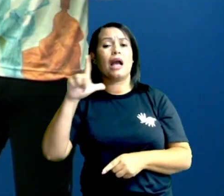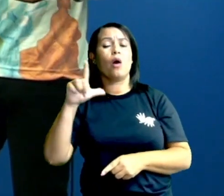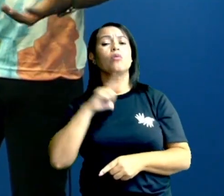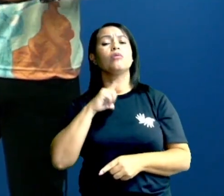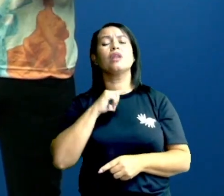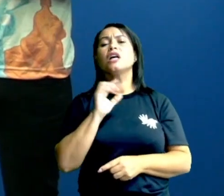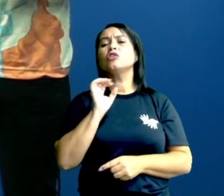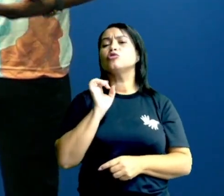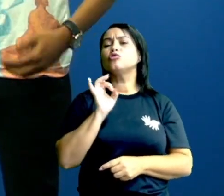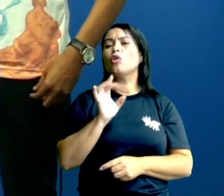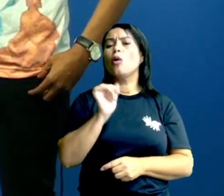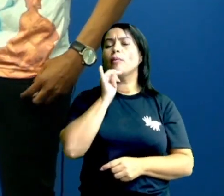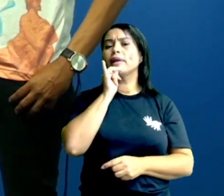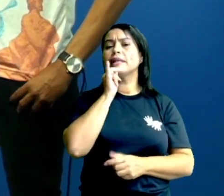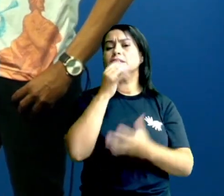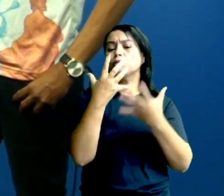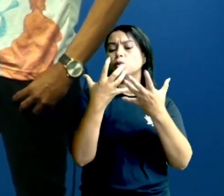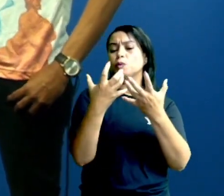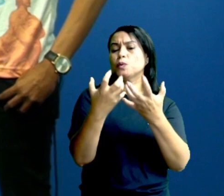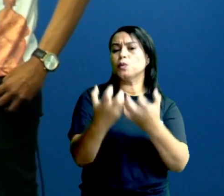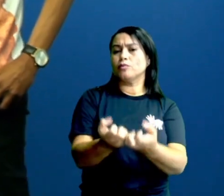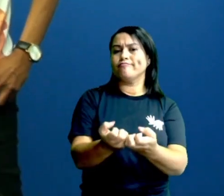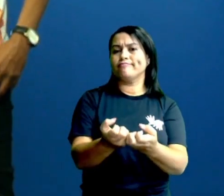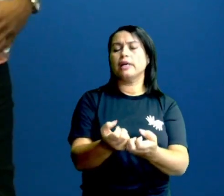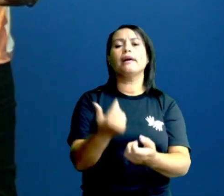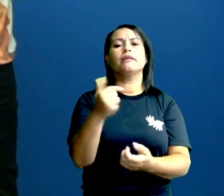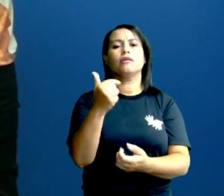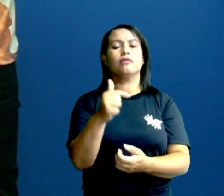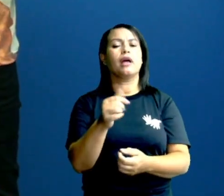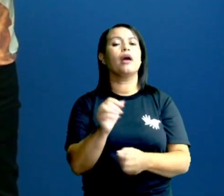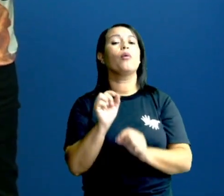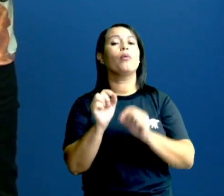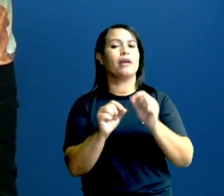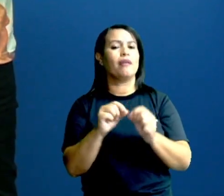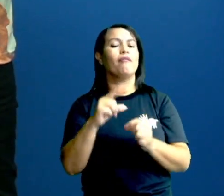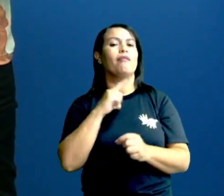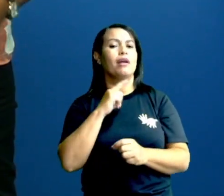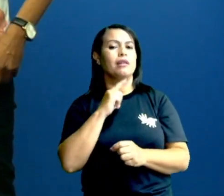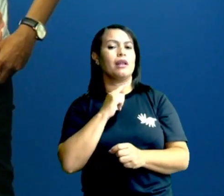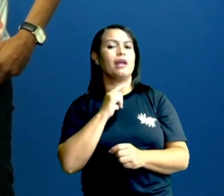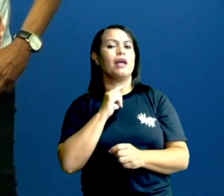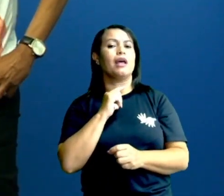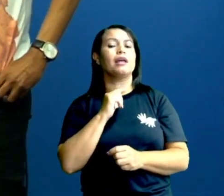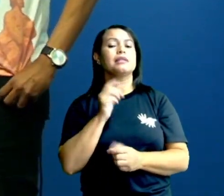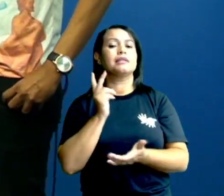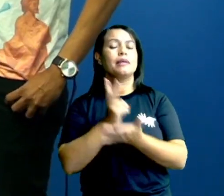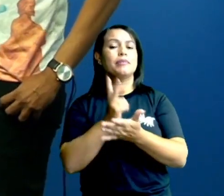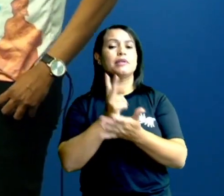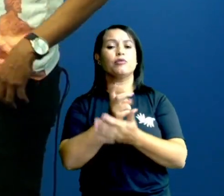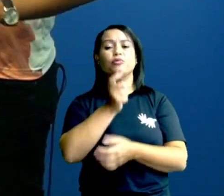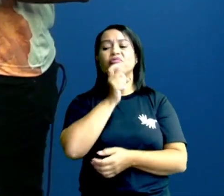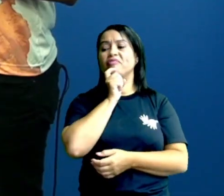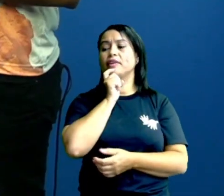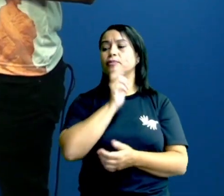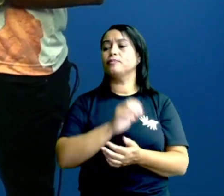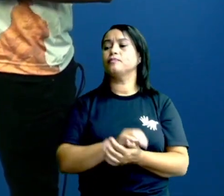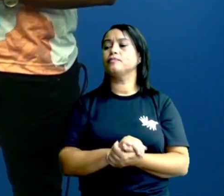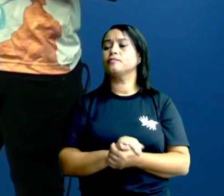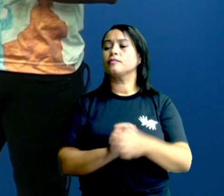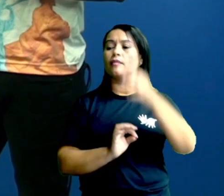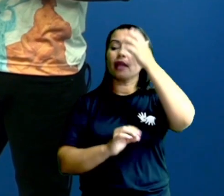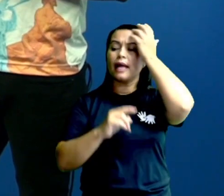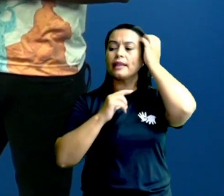caracterizar por apresentar uma estação seca tá bom sobretudo aí essa Estação seca vai ocorrer no inferno bem